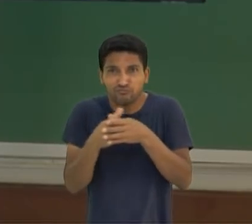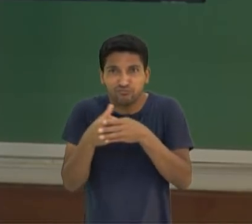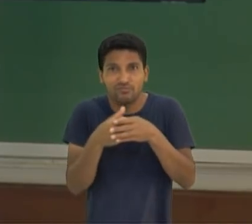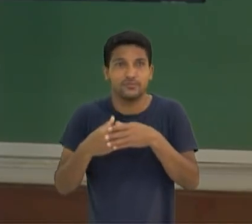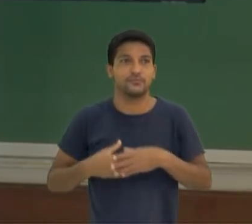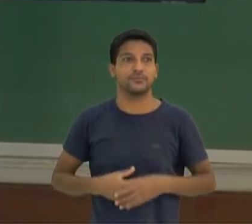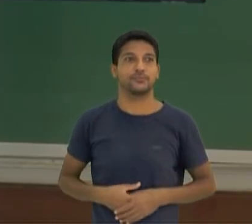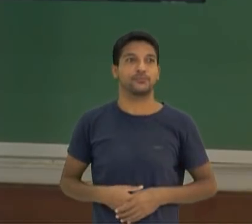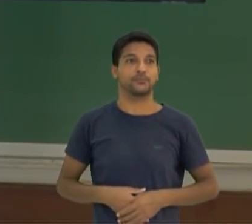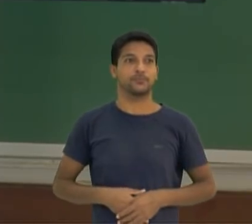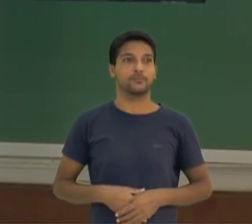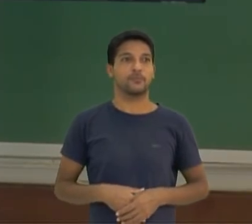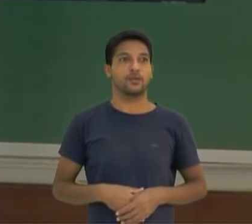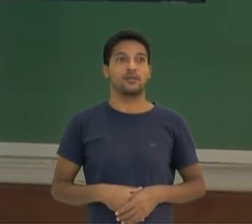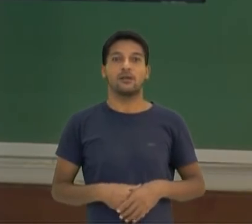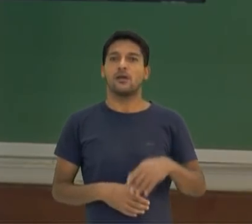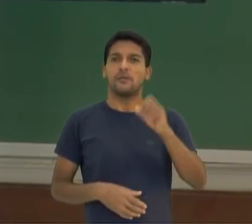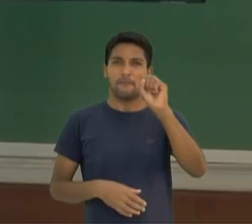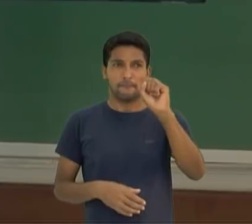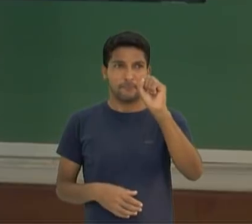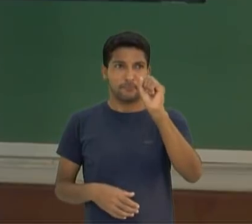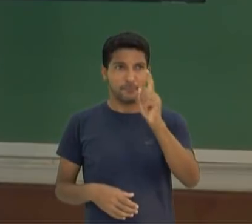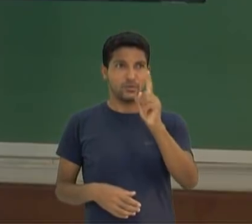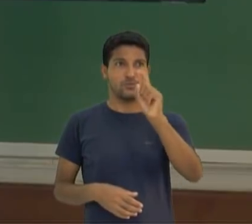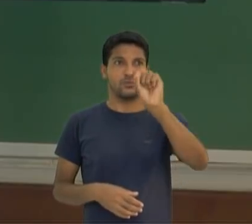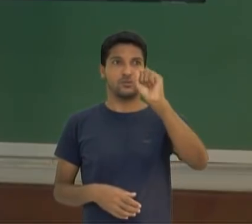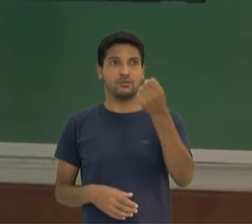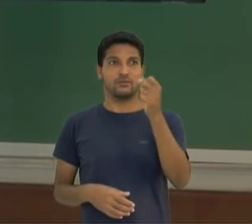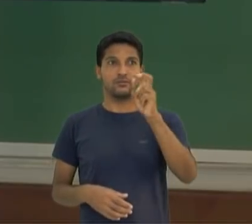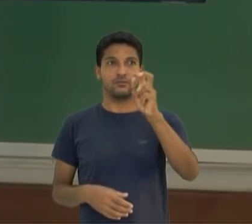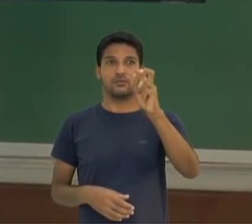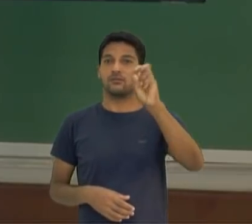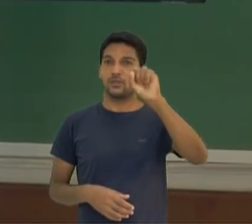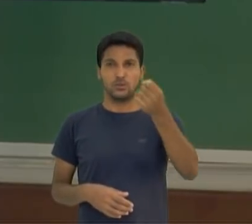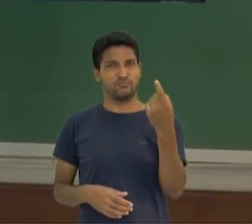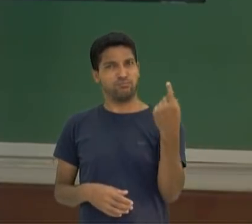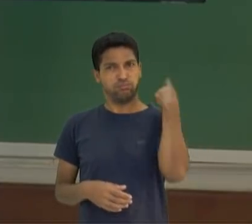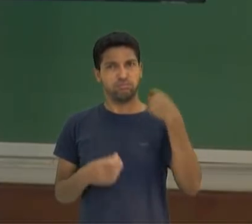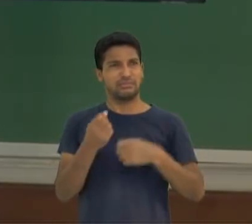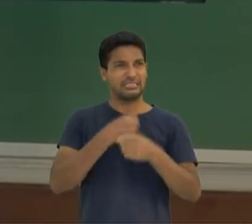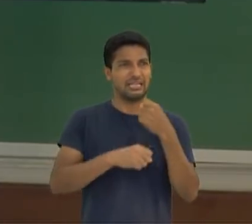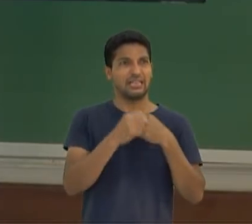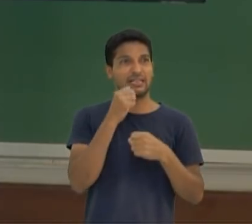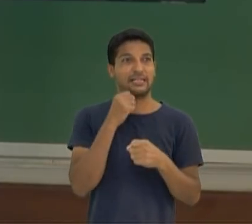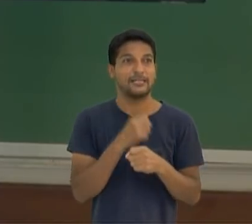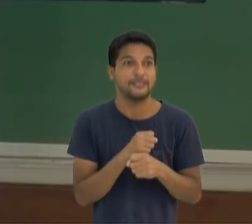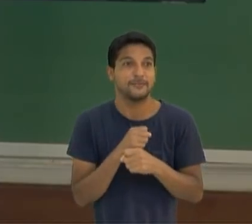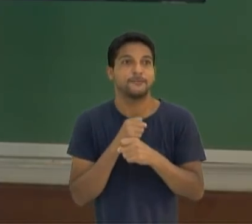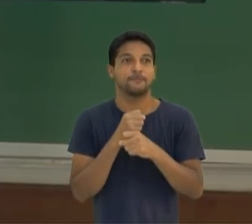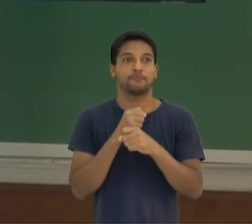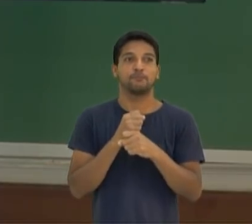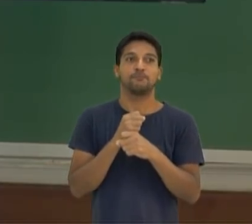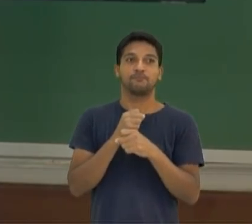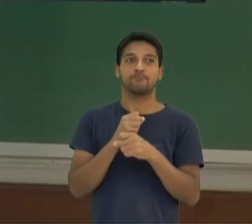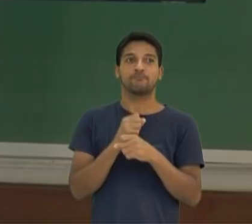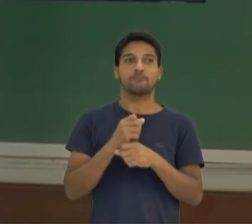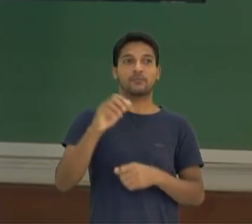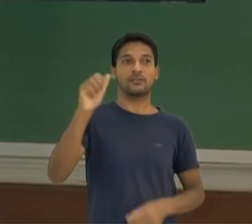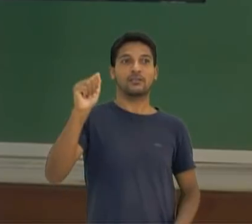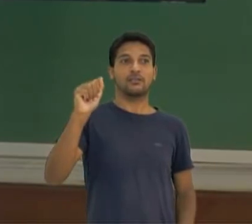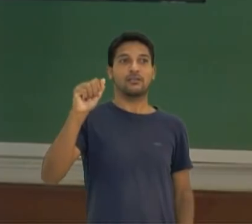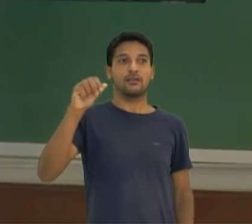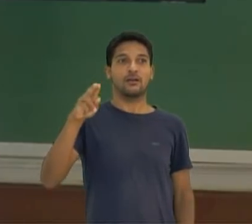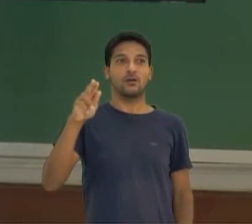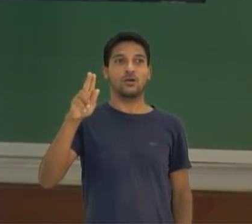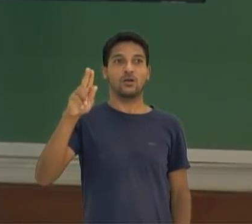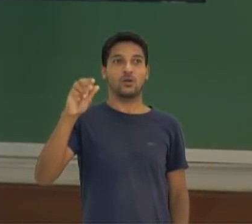que, proposto pelo Bergman, era inadequado, e aí propôs, então, uma nova teoria, uma nova